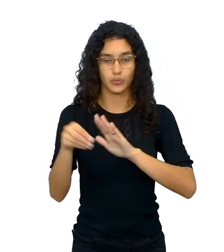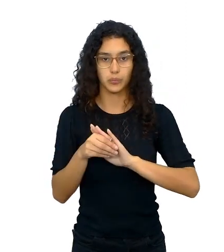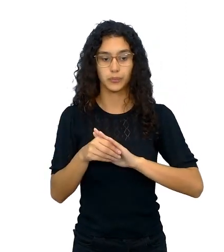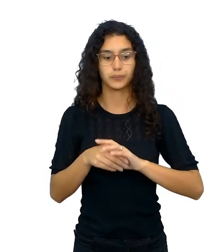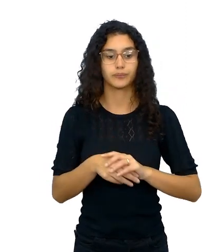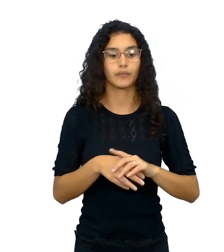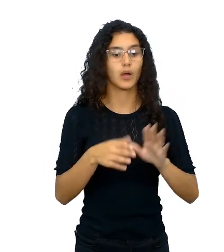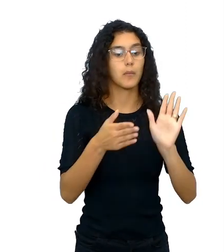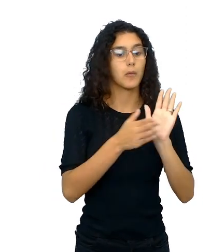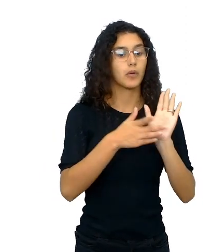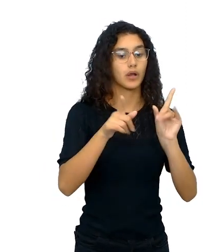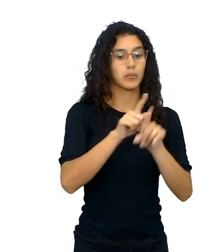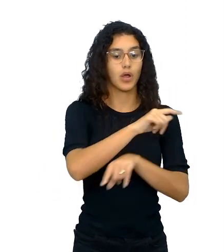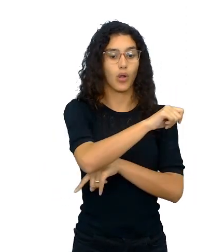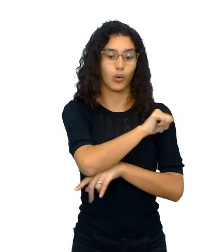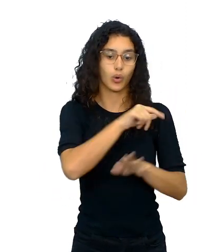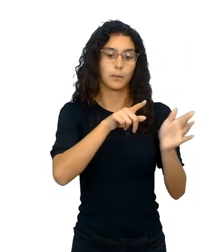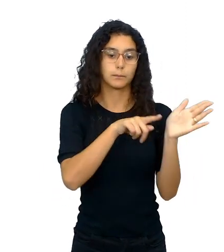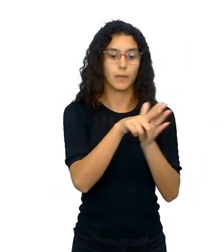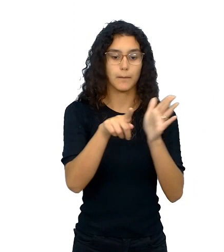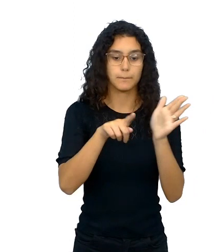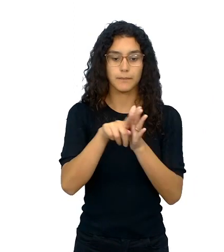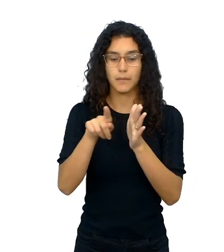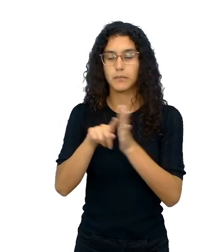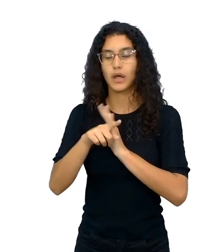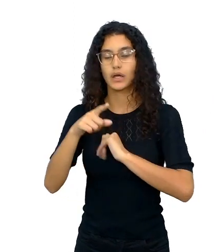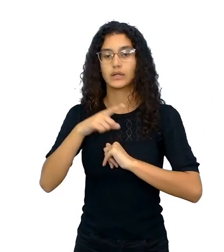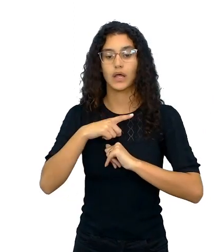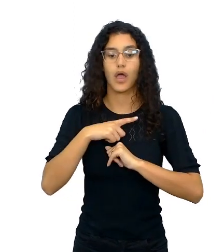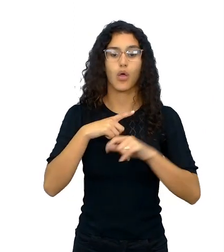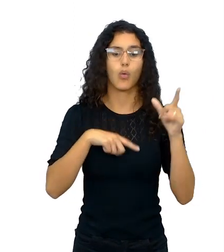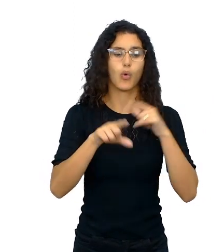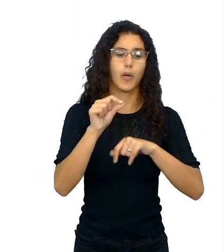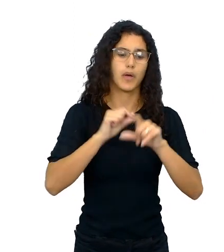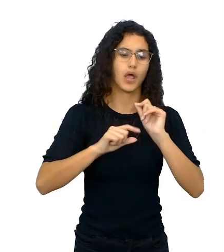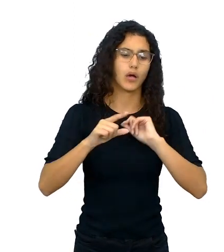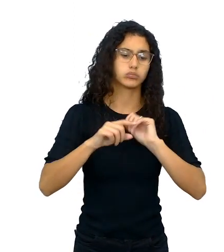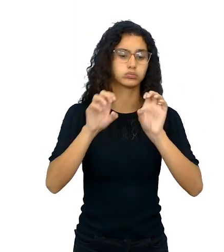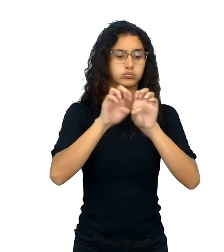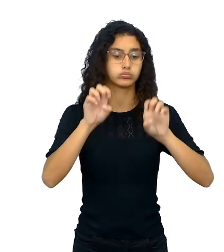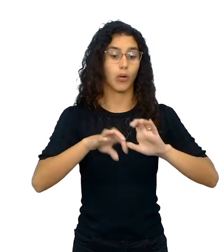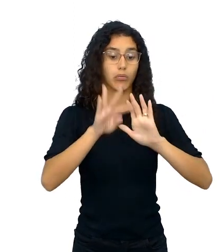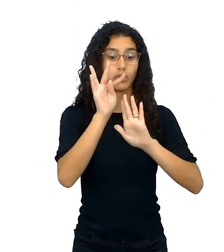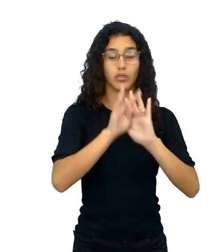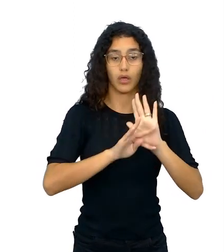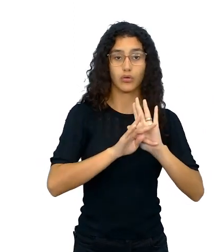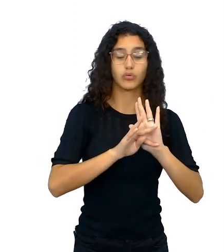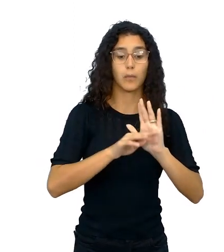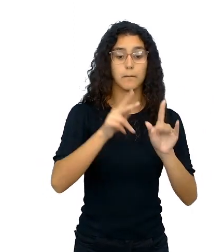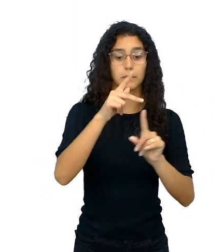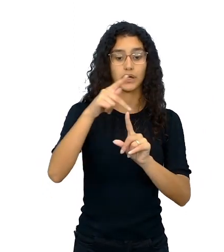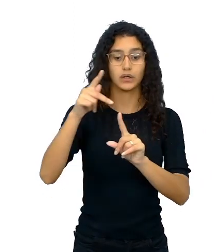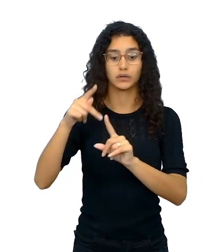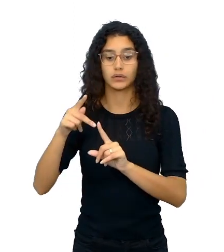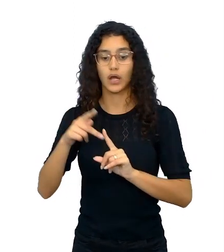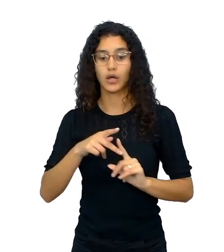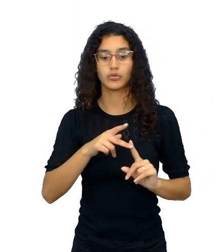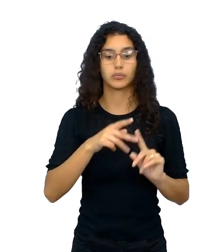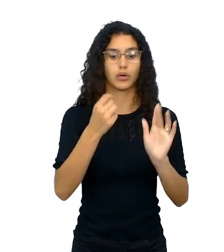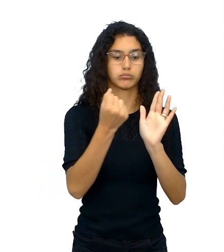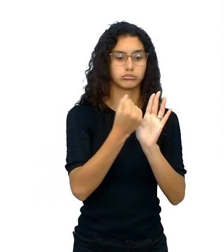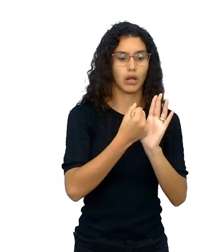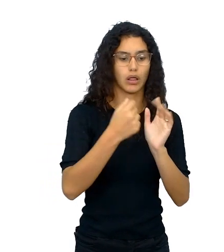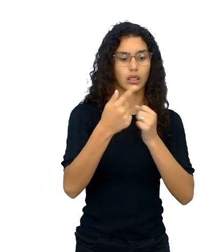esquemáticos. Propor aos estudantes questionamentos acerca dos elementos que estruturam o texto narrativo. E aí,